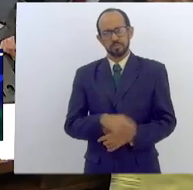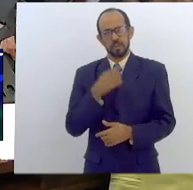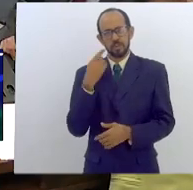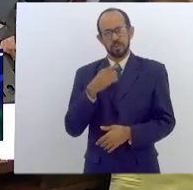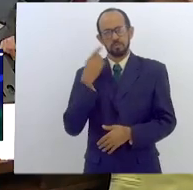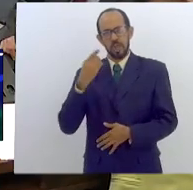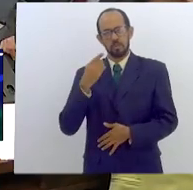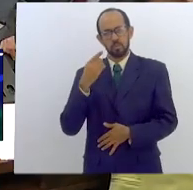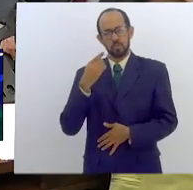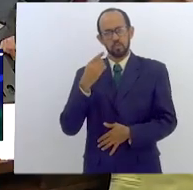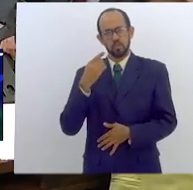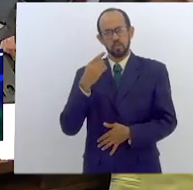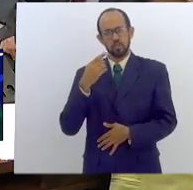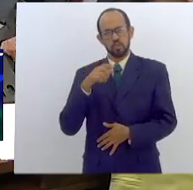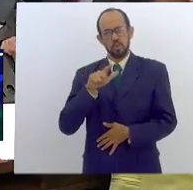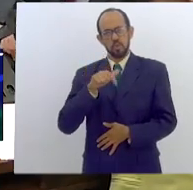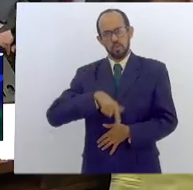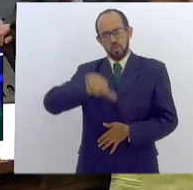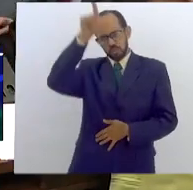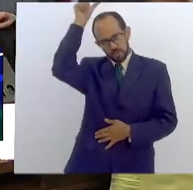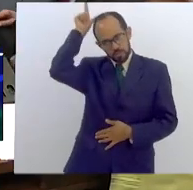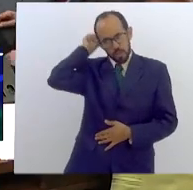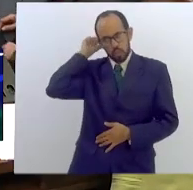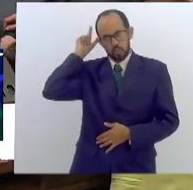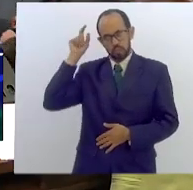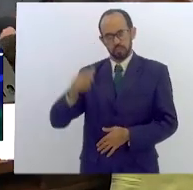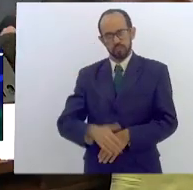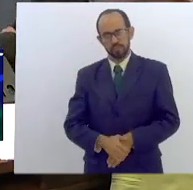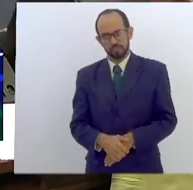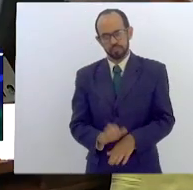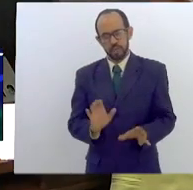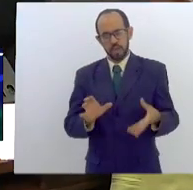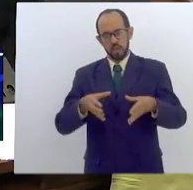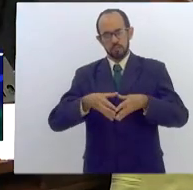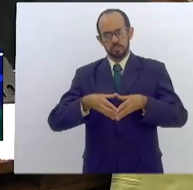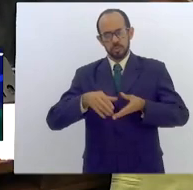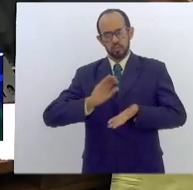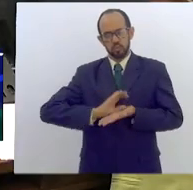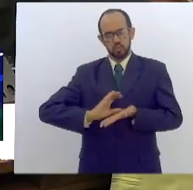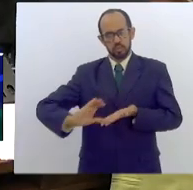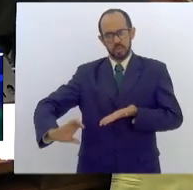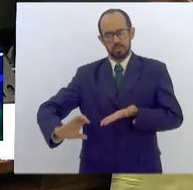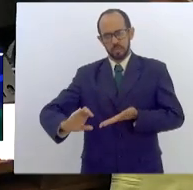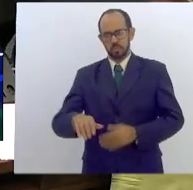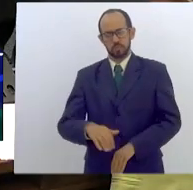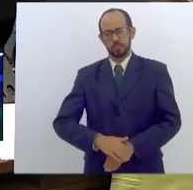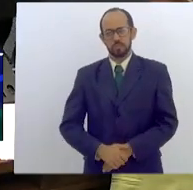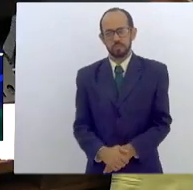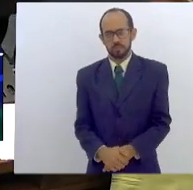Deputado Luiz Paulo, pela Comissão de Orçamento.